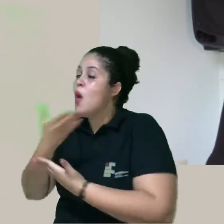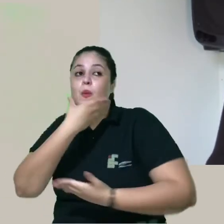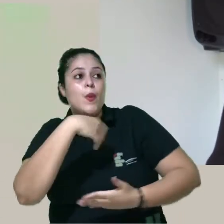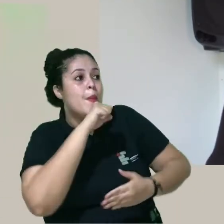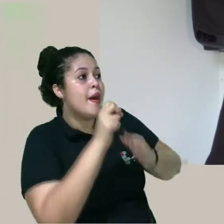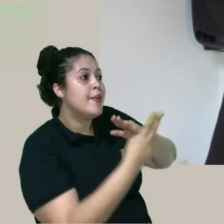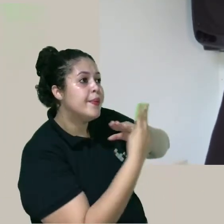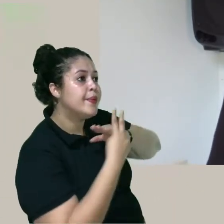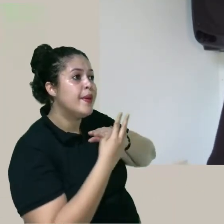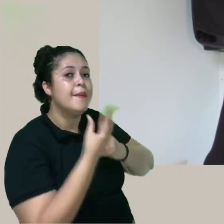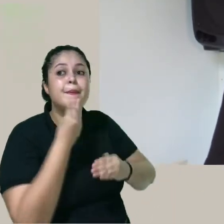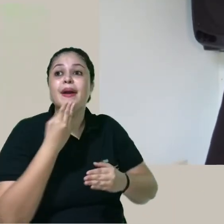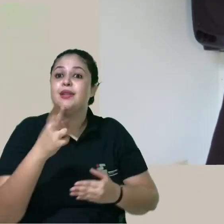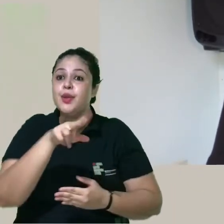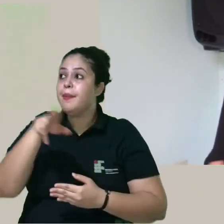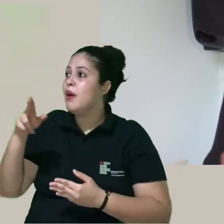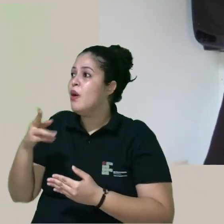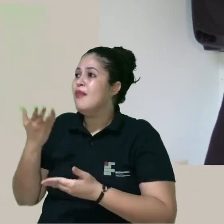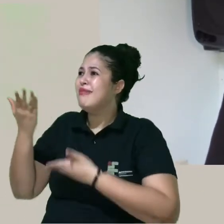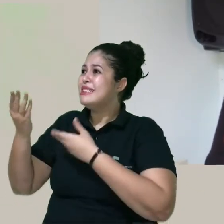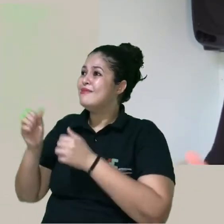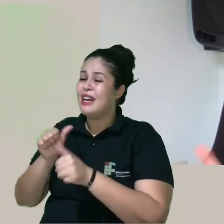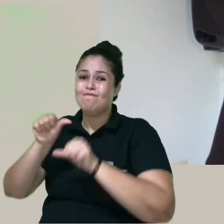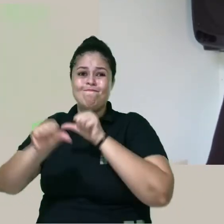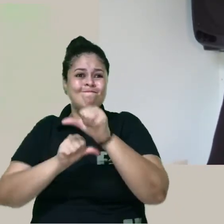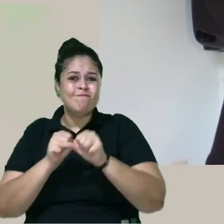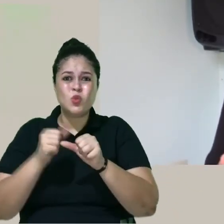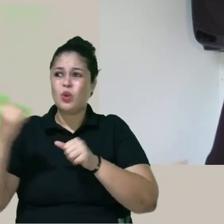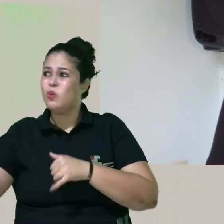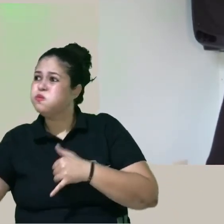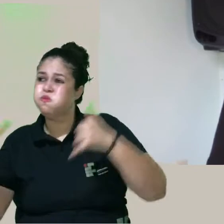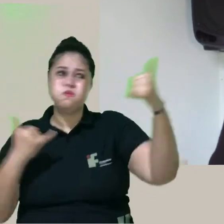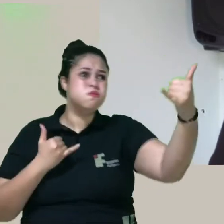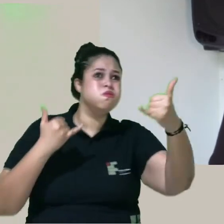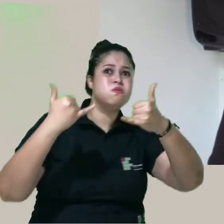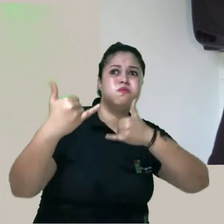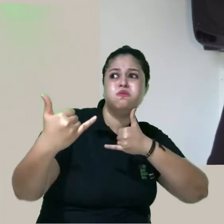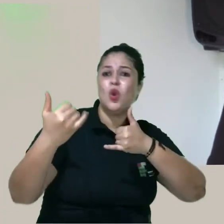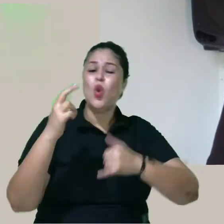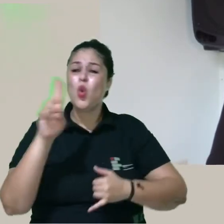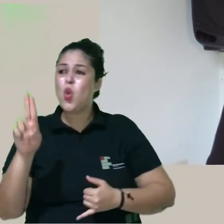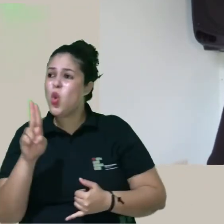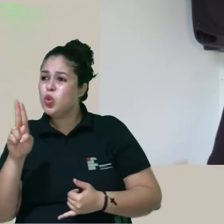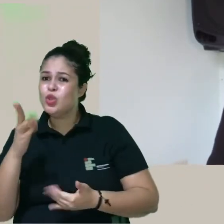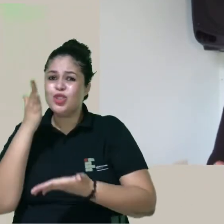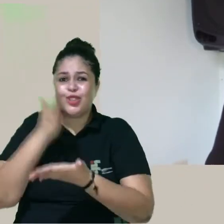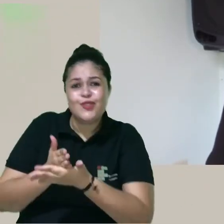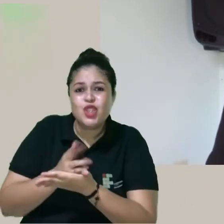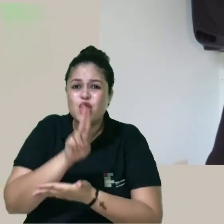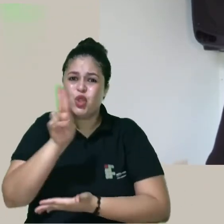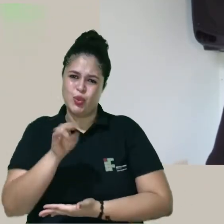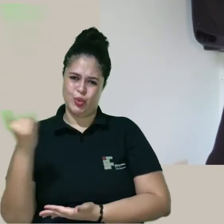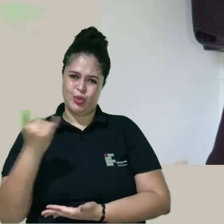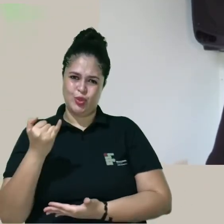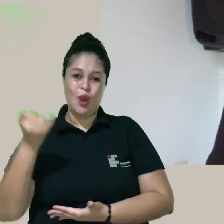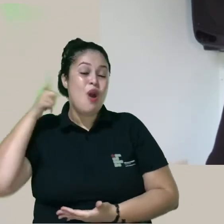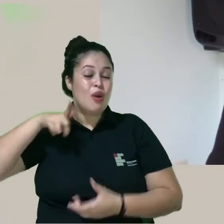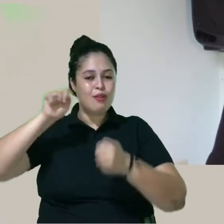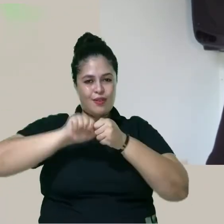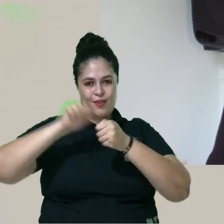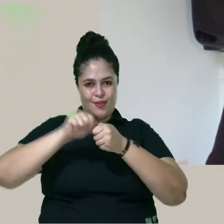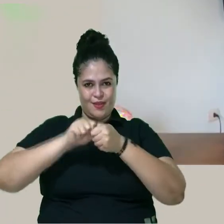vezes do irmão, onde eles vão revezar, né, o uso desse equipamento para poder fazer algum tipo